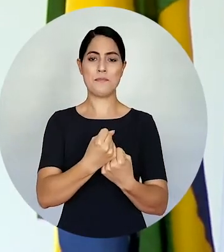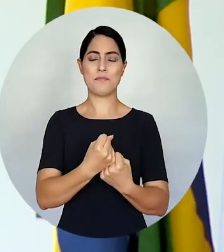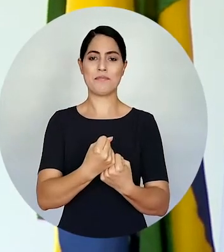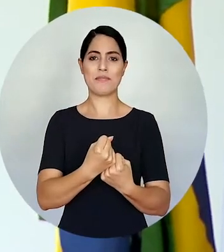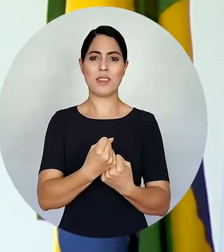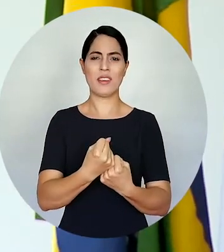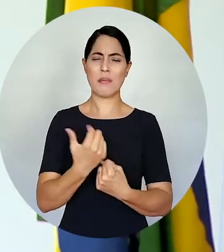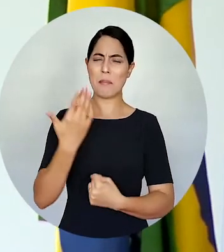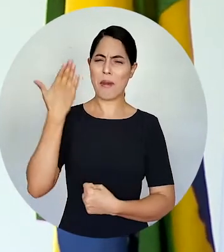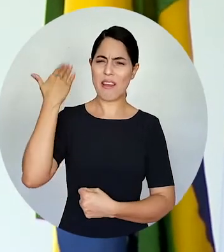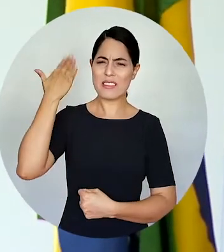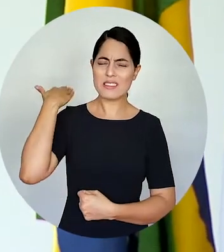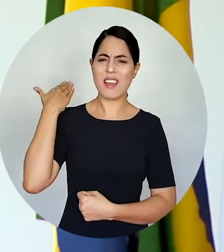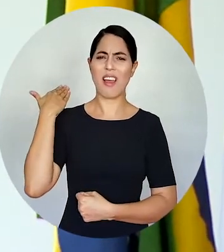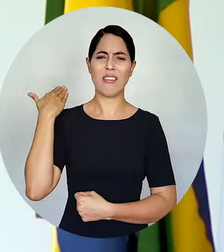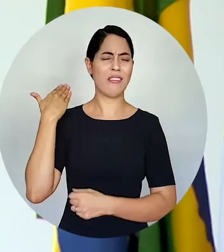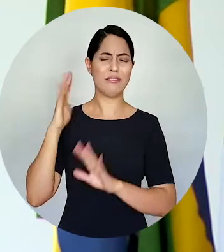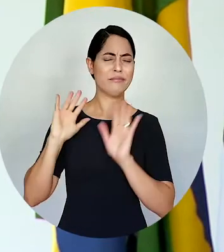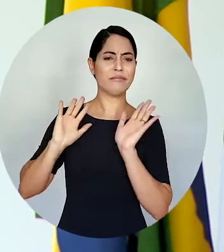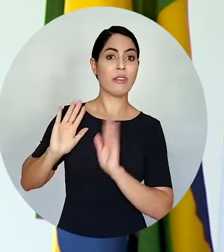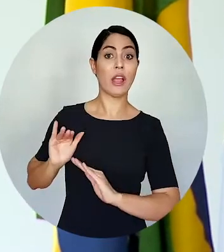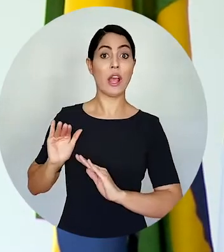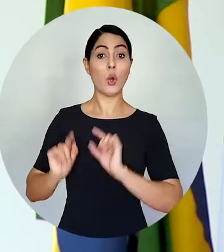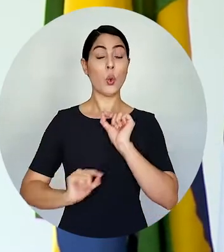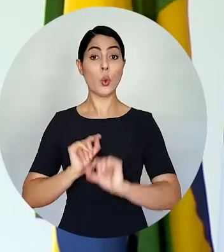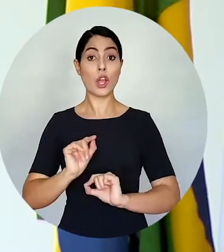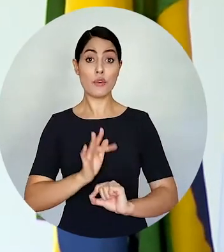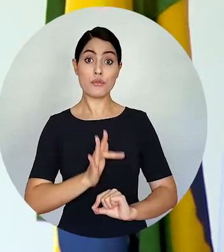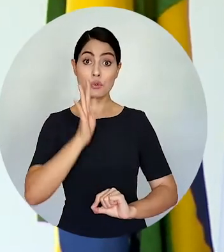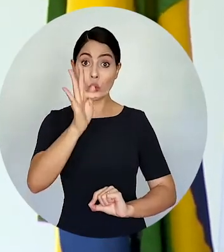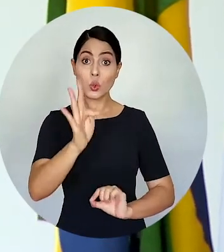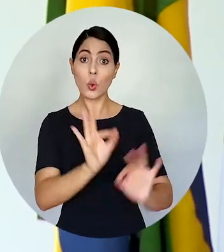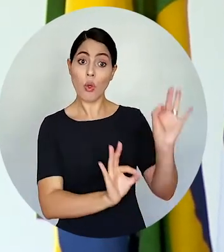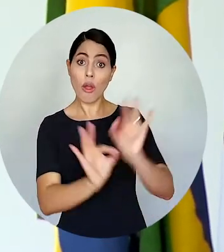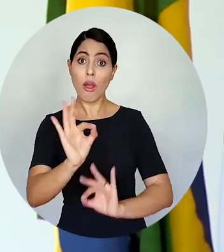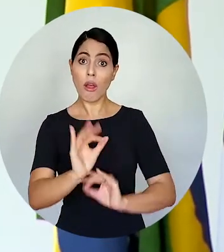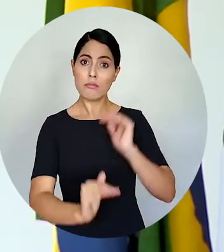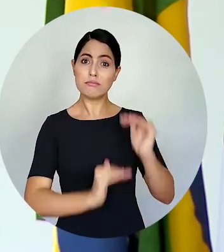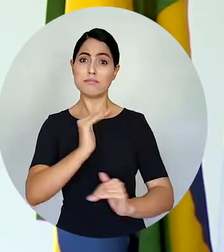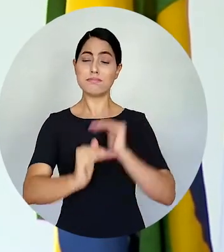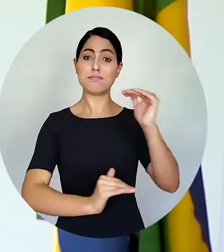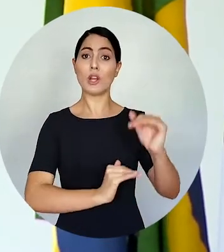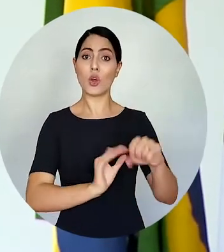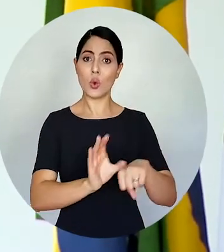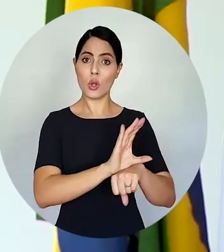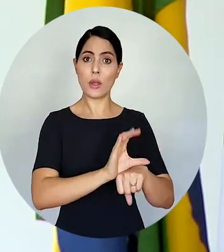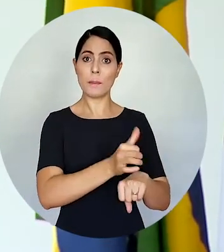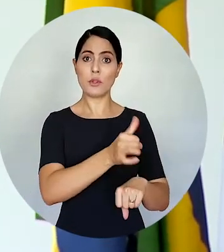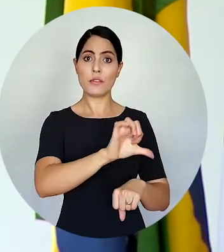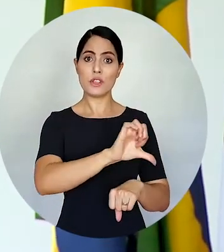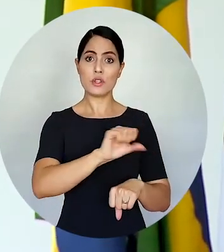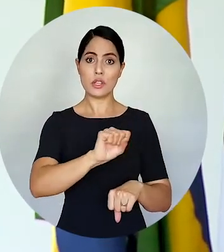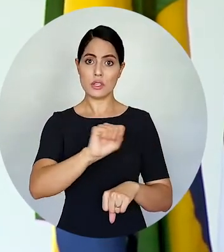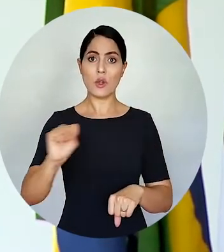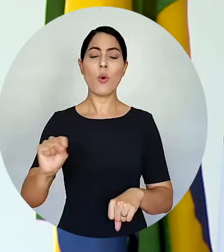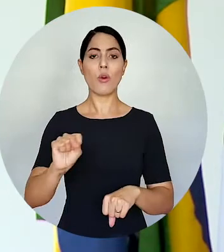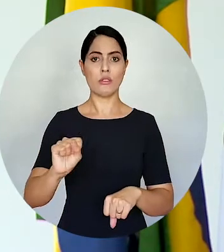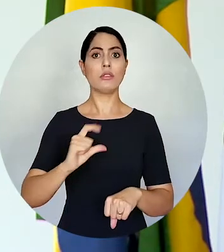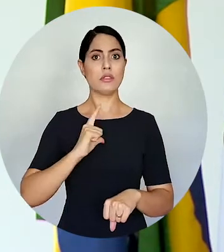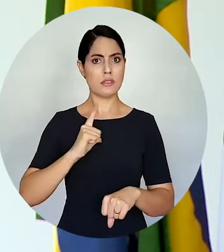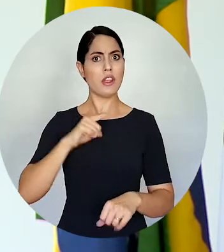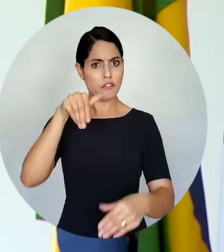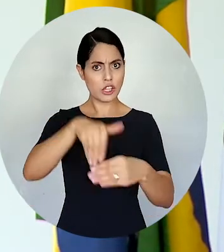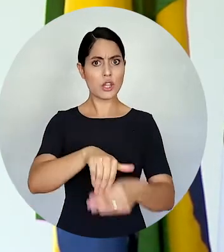de agenda do passado pela construção de um futuro com a Constituição de 88, com as diretas e com as